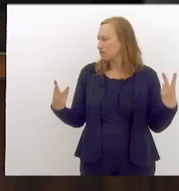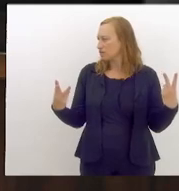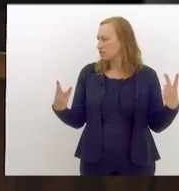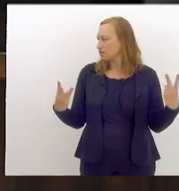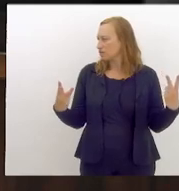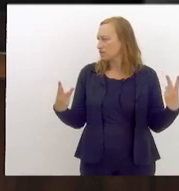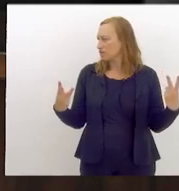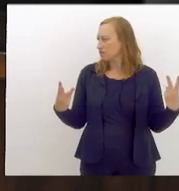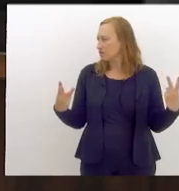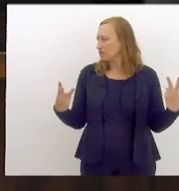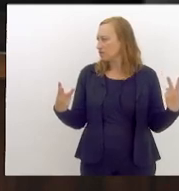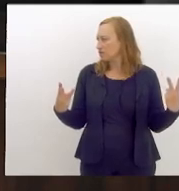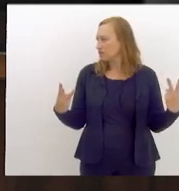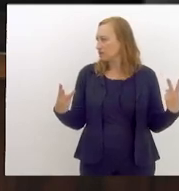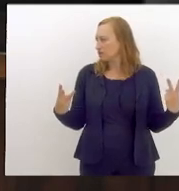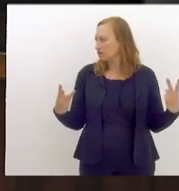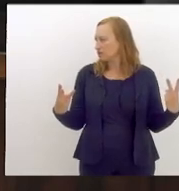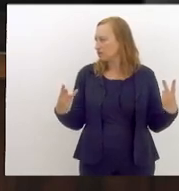Reis